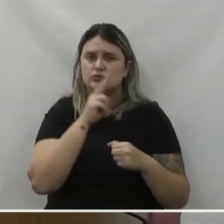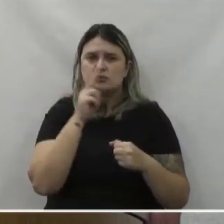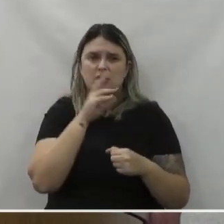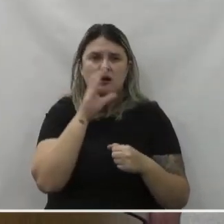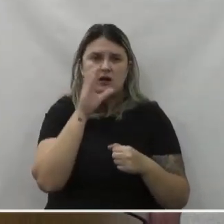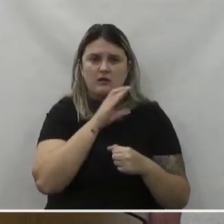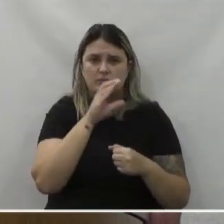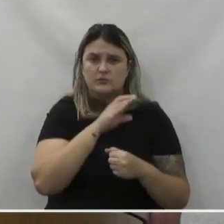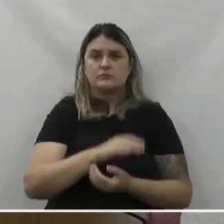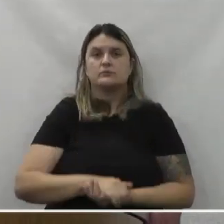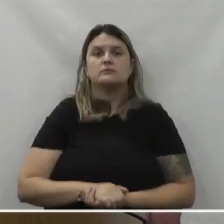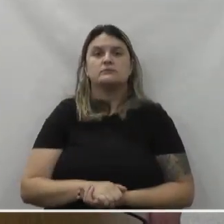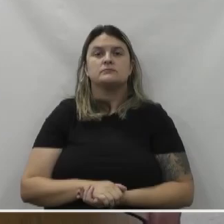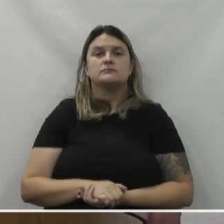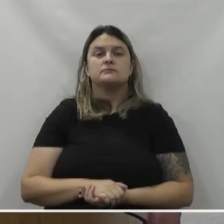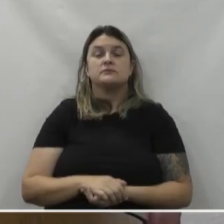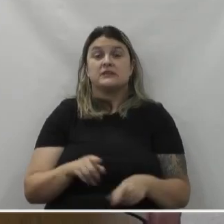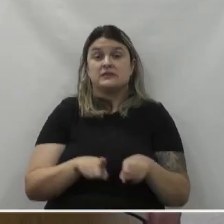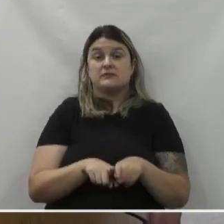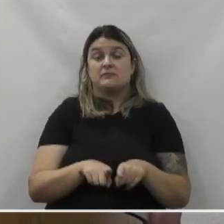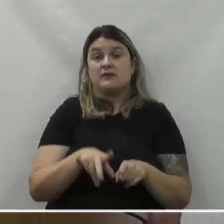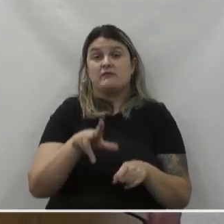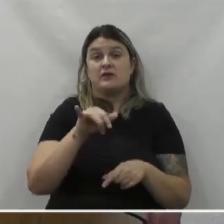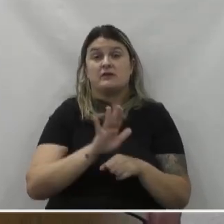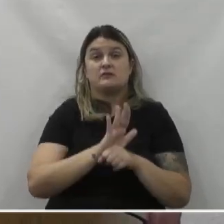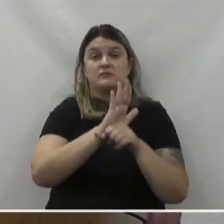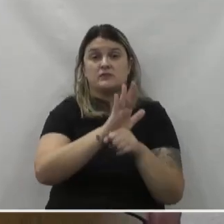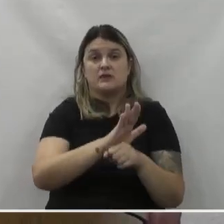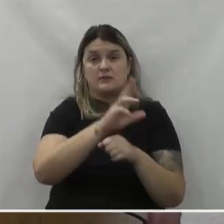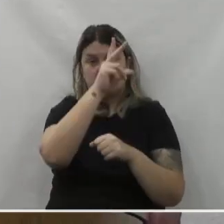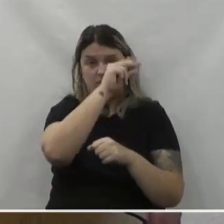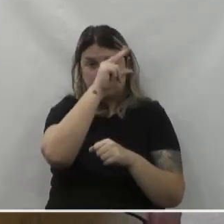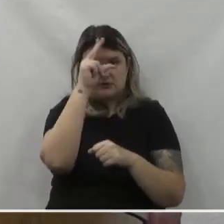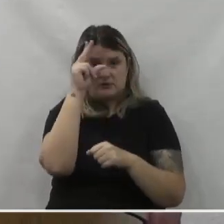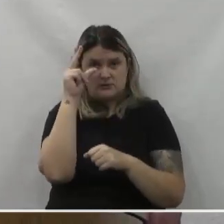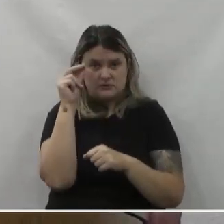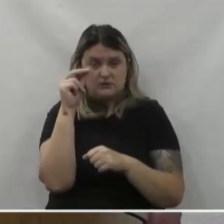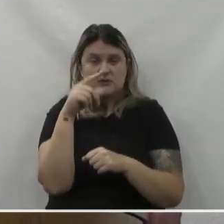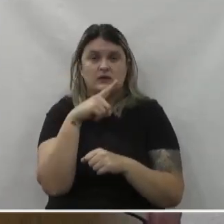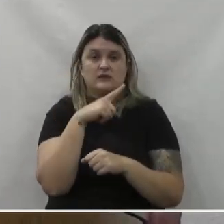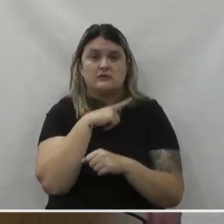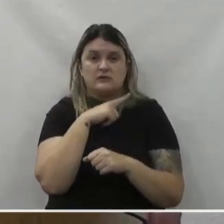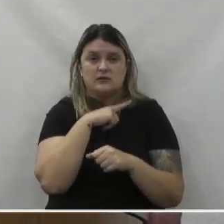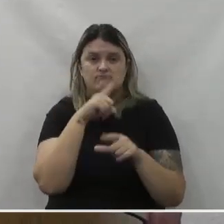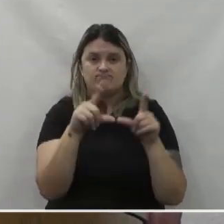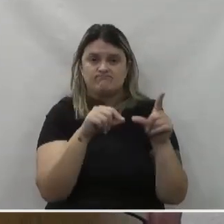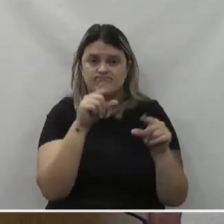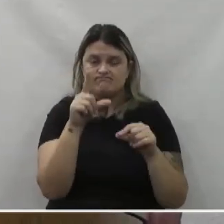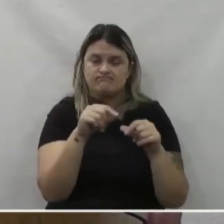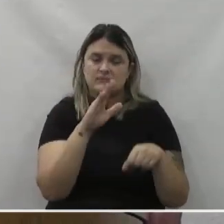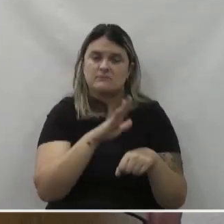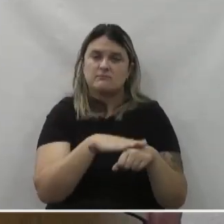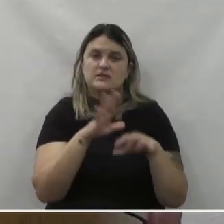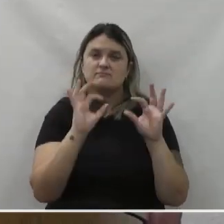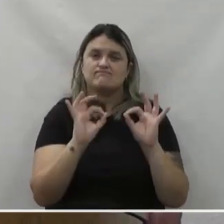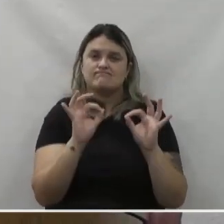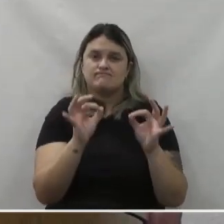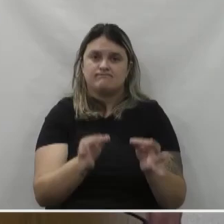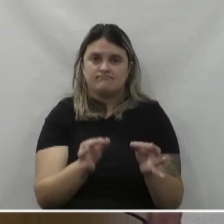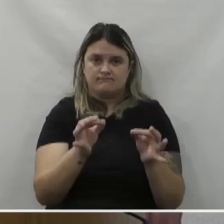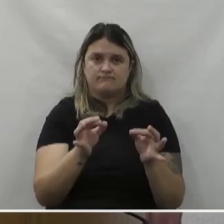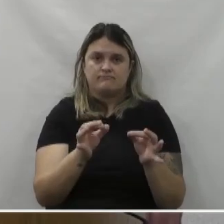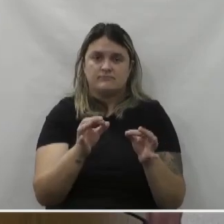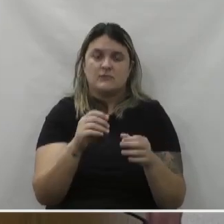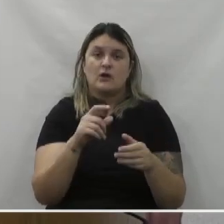um pouco e contribuir aí para o executivo ter uma tomada de decisão mais assertiva aí